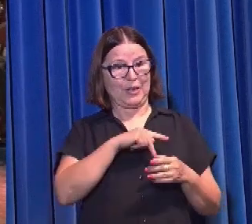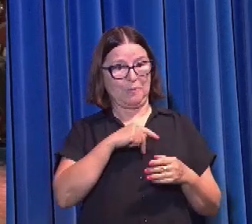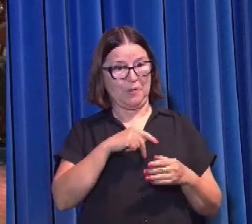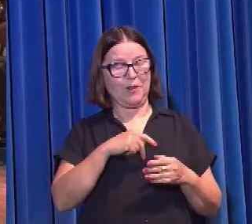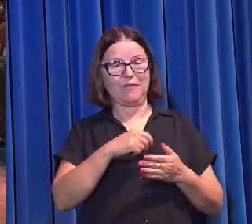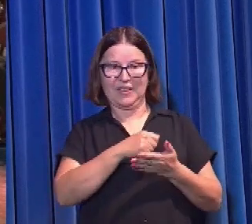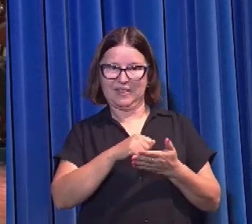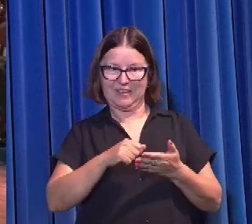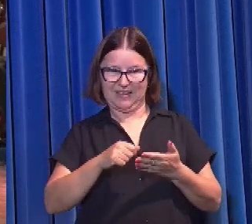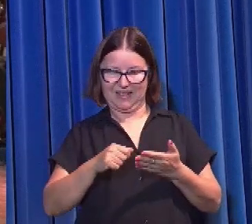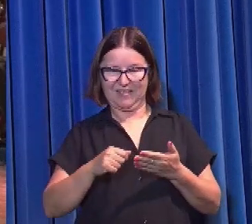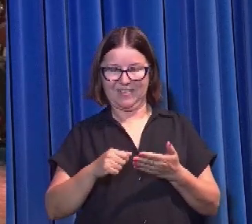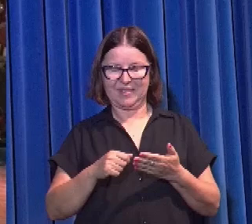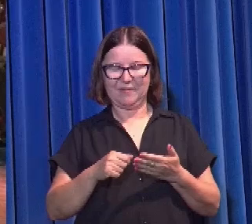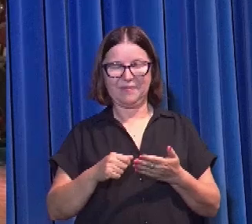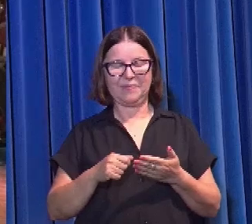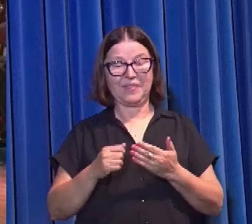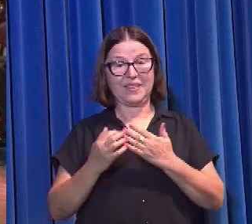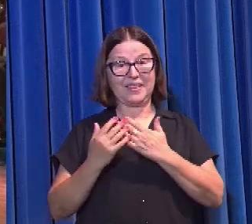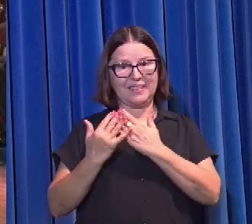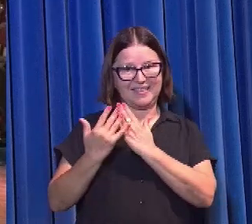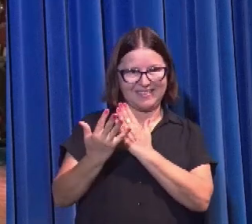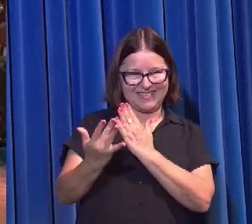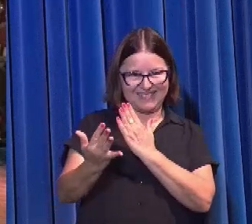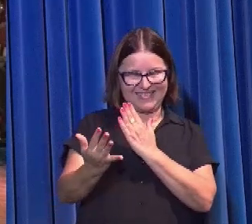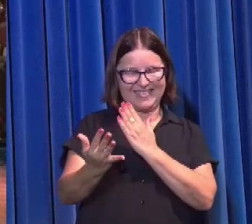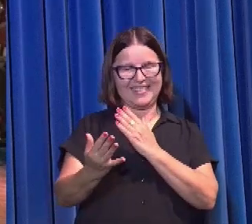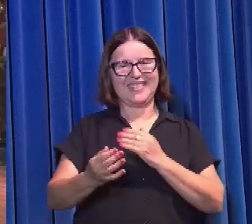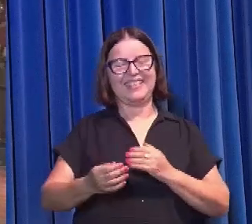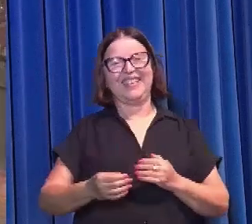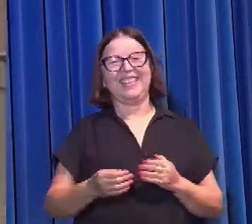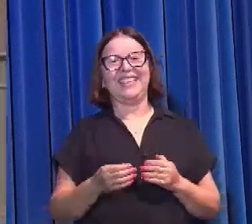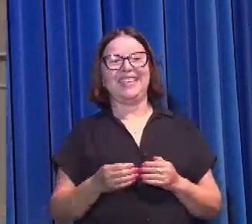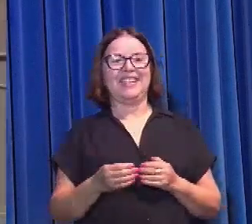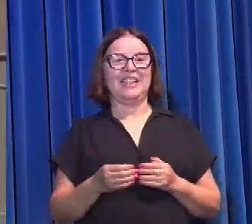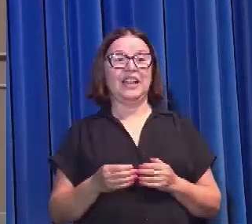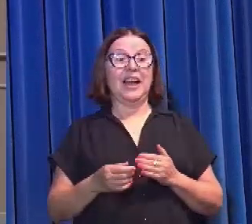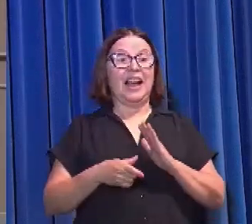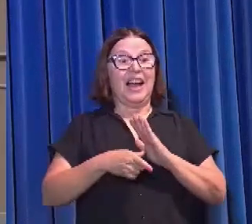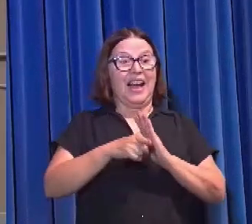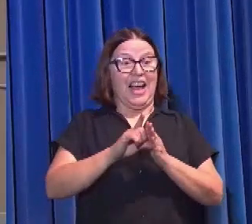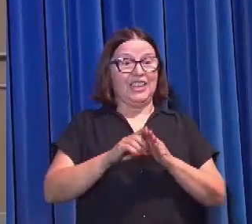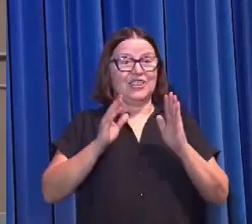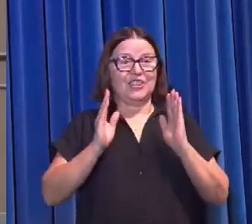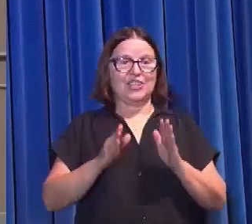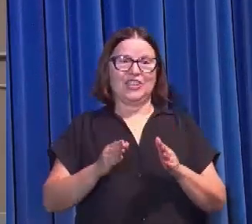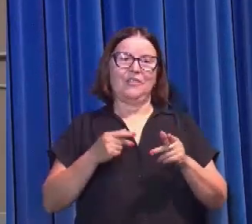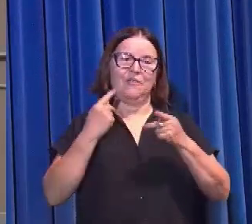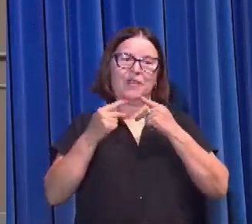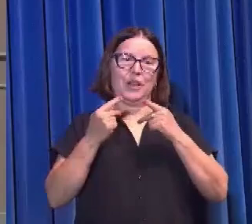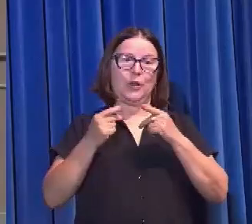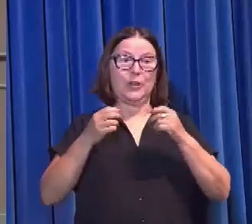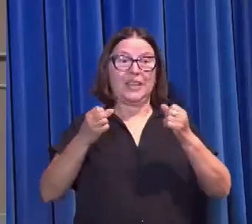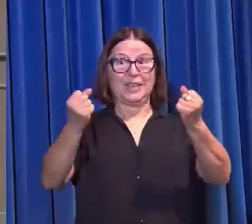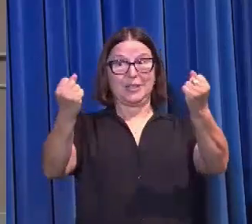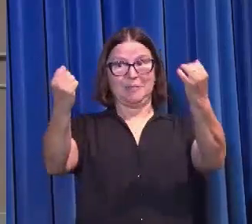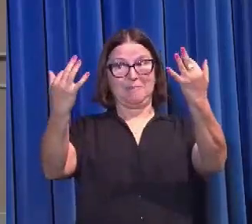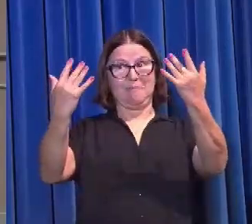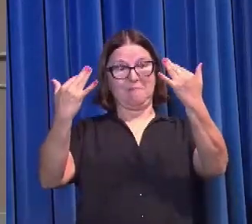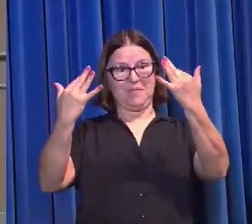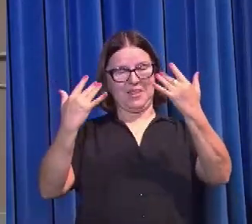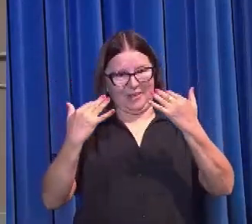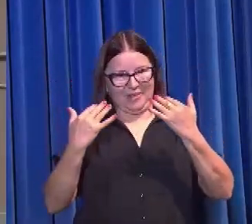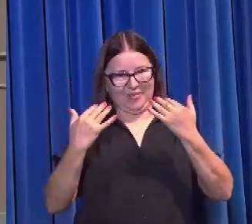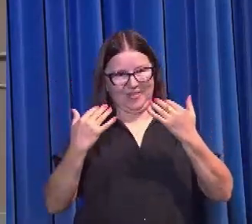anteriormente. Anteriormente ele apresentou todas as bênçãos que o Senhor nos concedeu, nos colocando na igreja. E